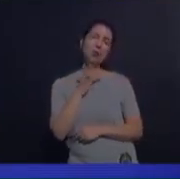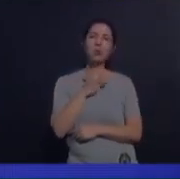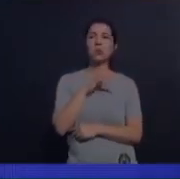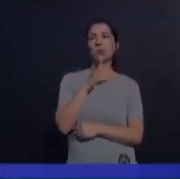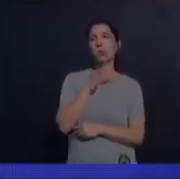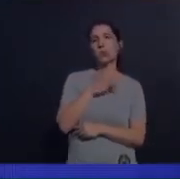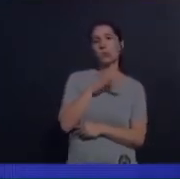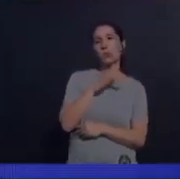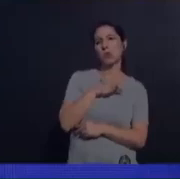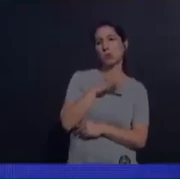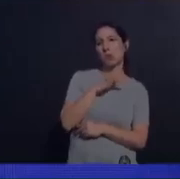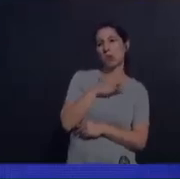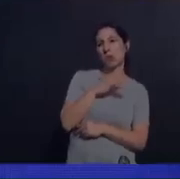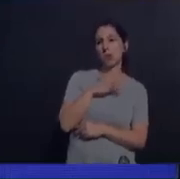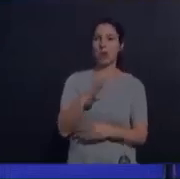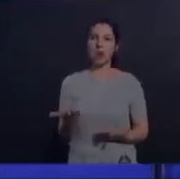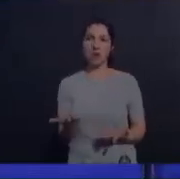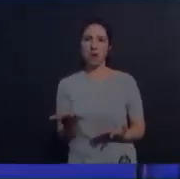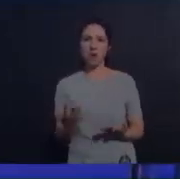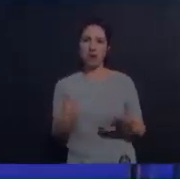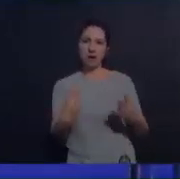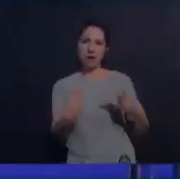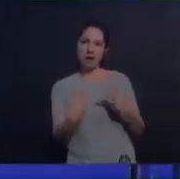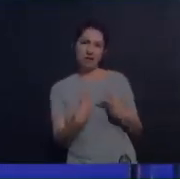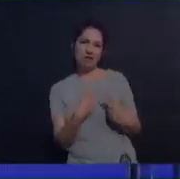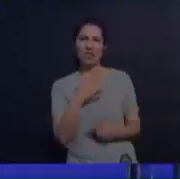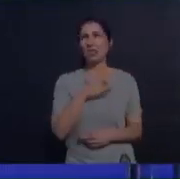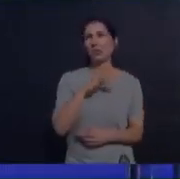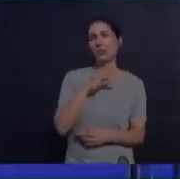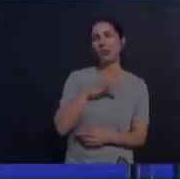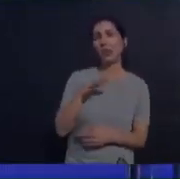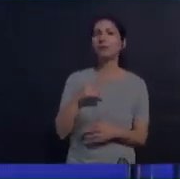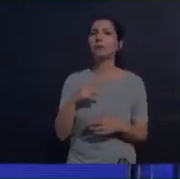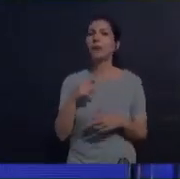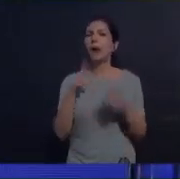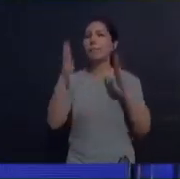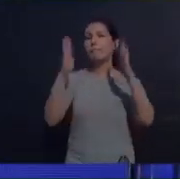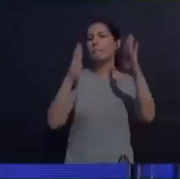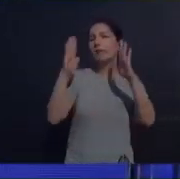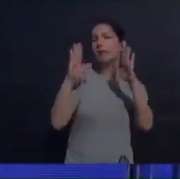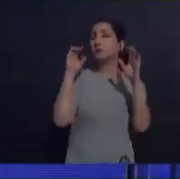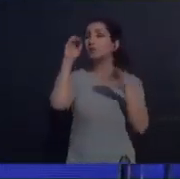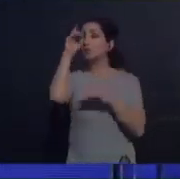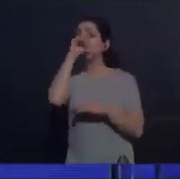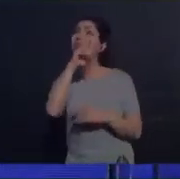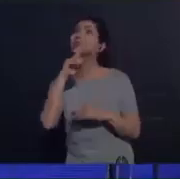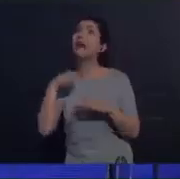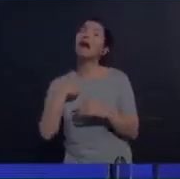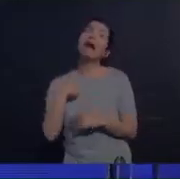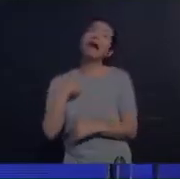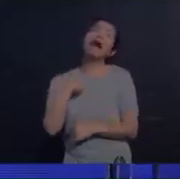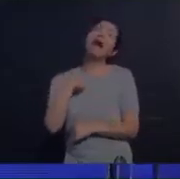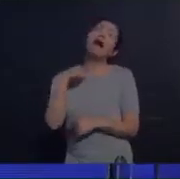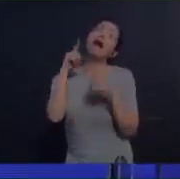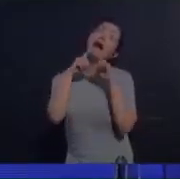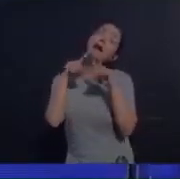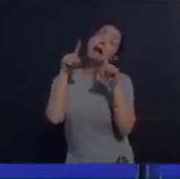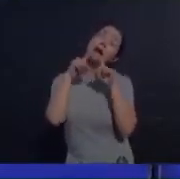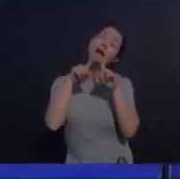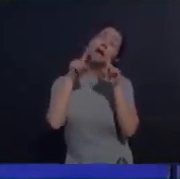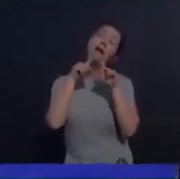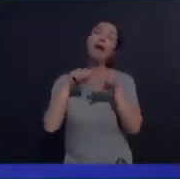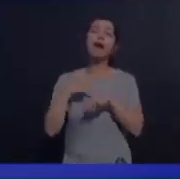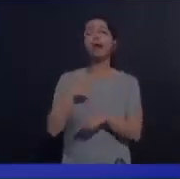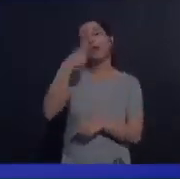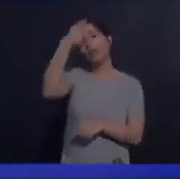de vocês mesmos quando vocês passarem por situações difíceis. Saia desse lugar de